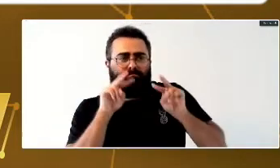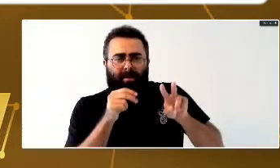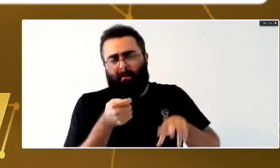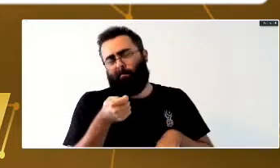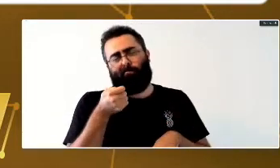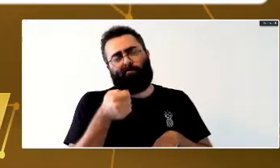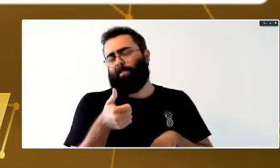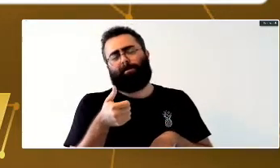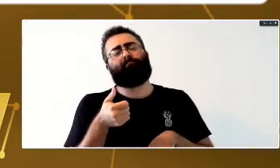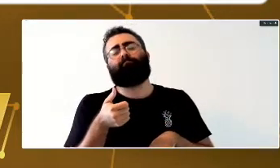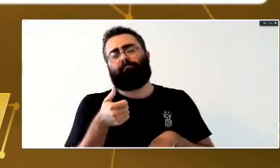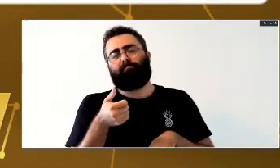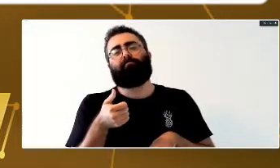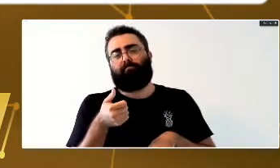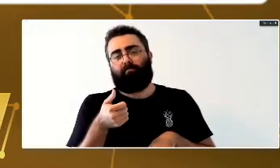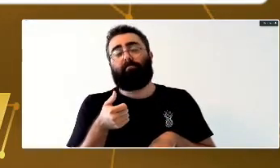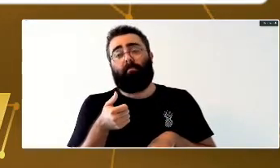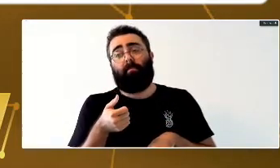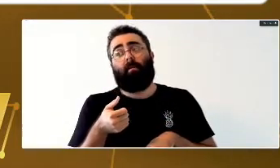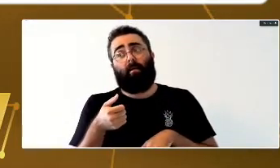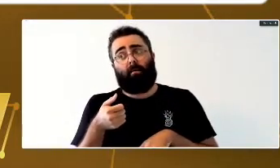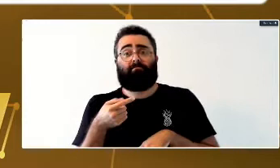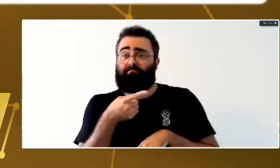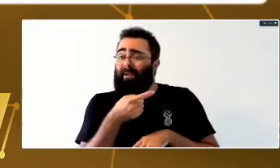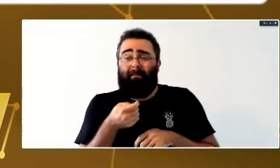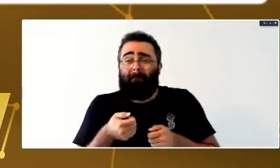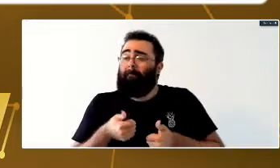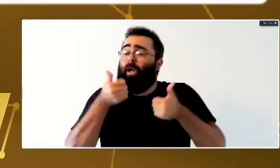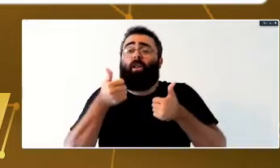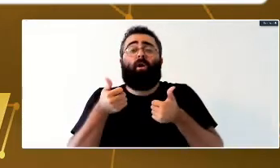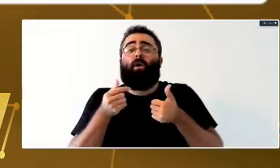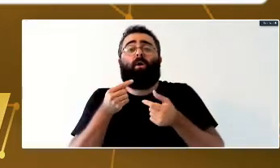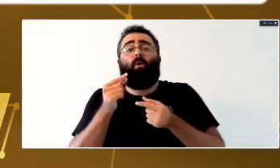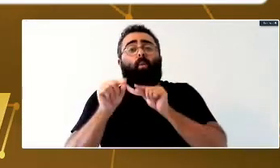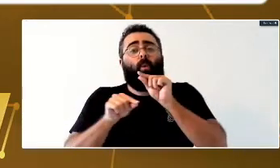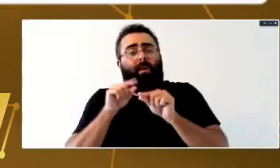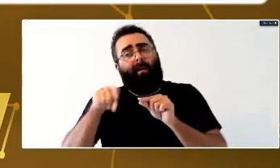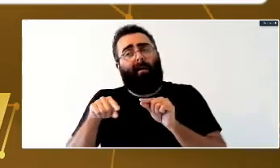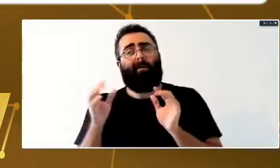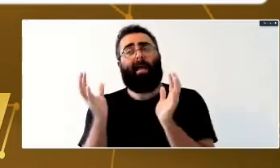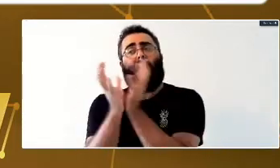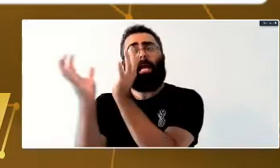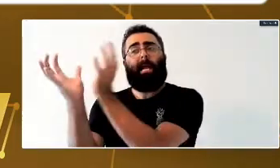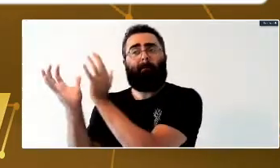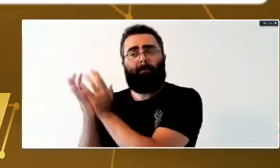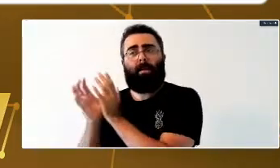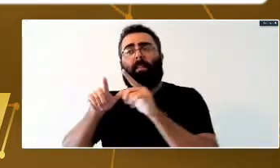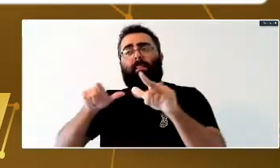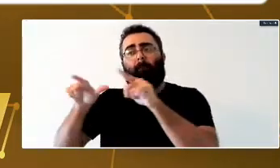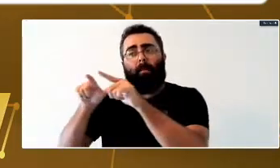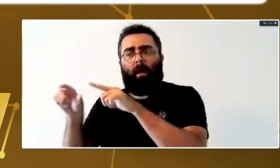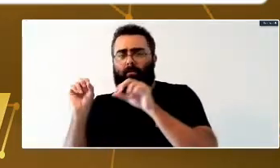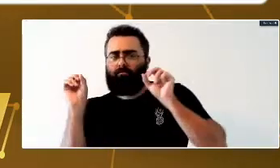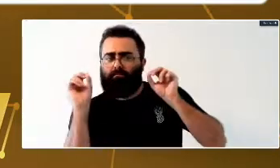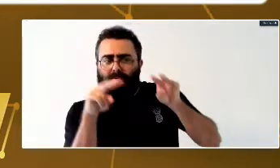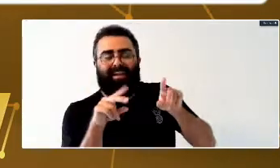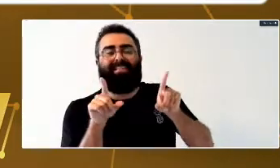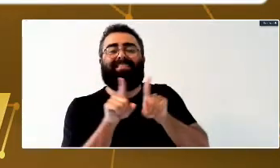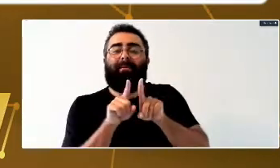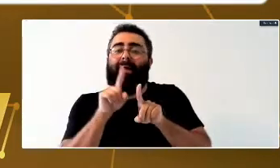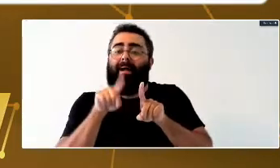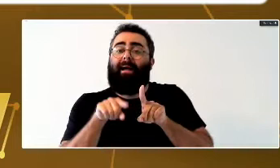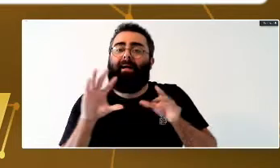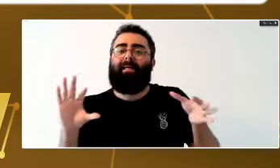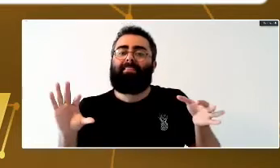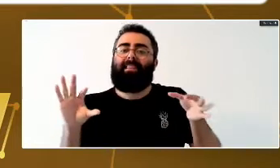de comunicação para as equipes que estão cada uma desenvolvendo a sua atividade, mas também de integração entre